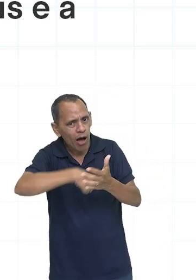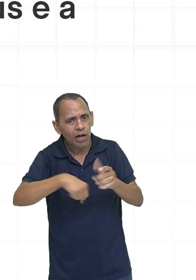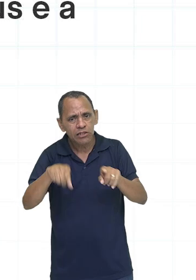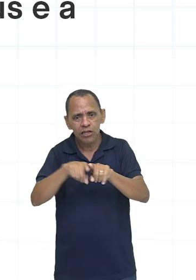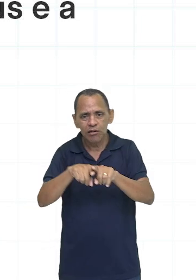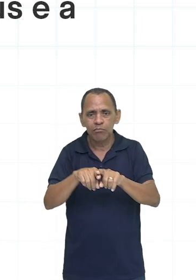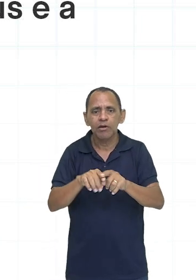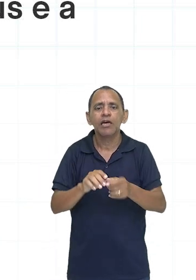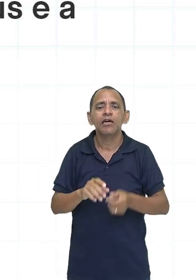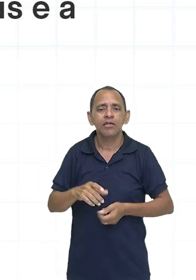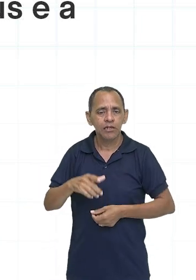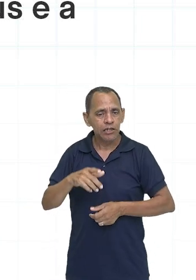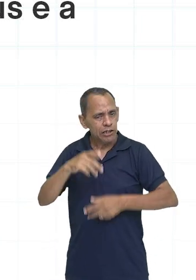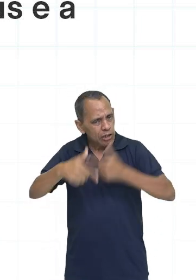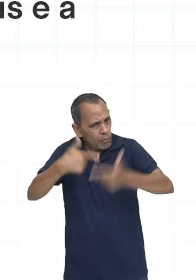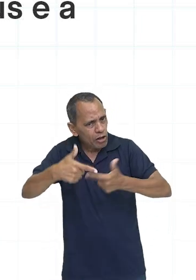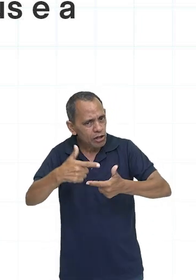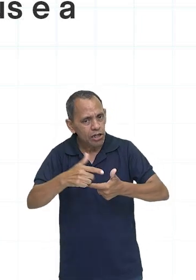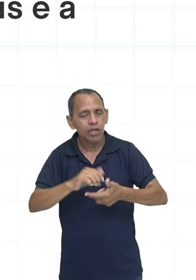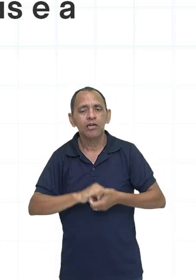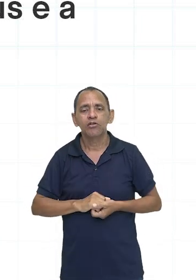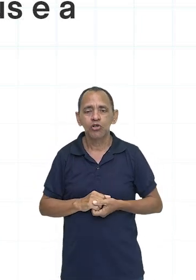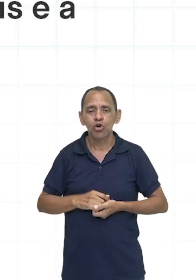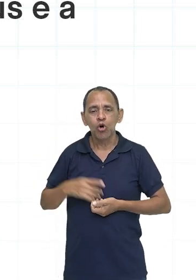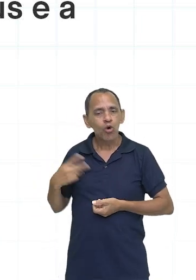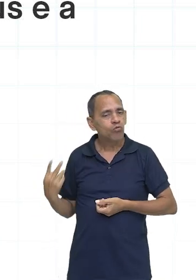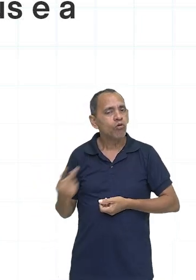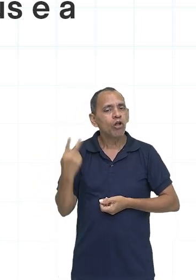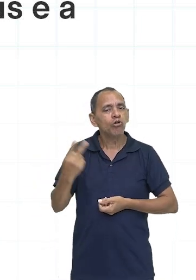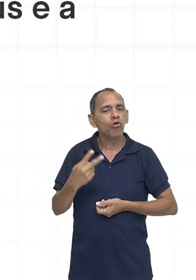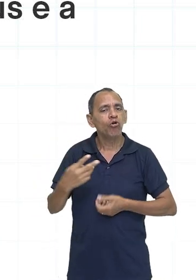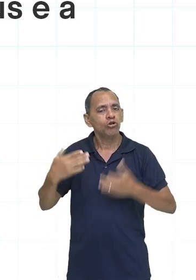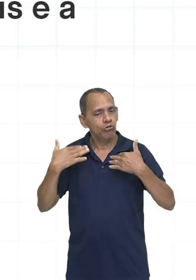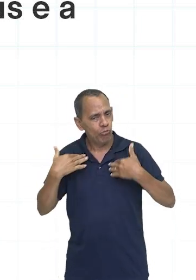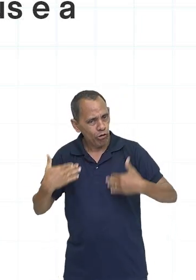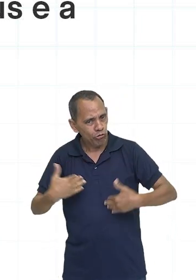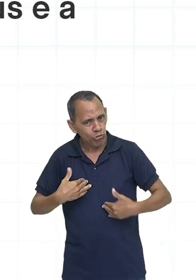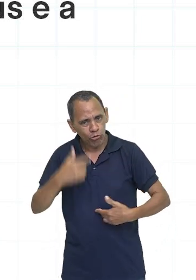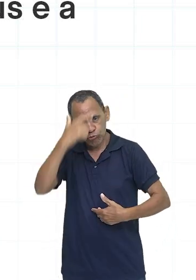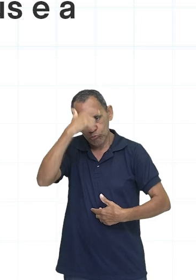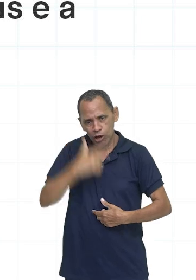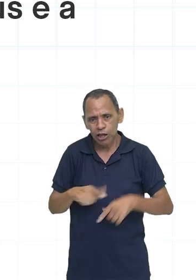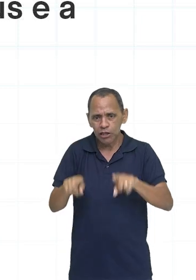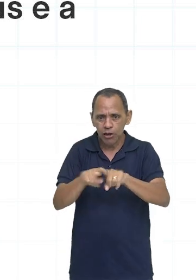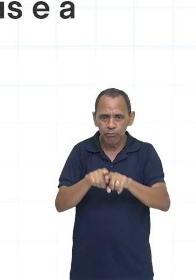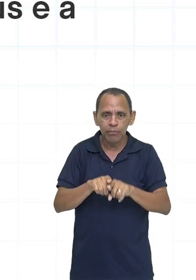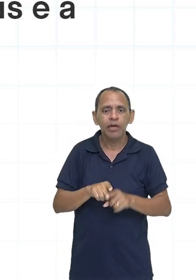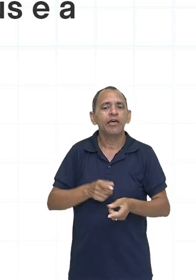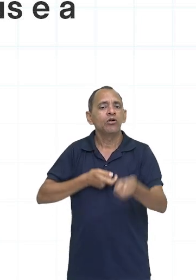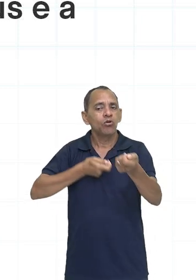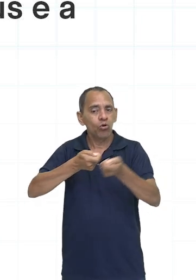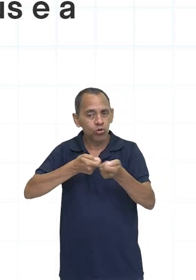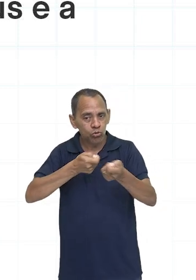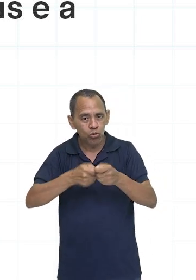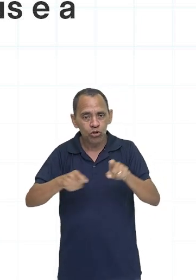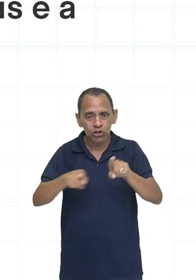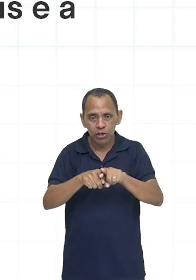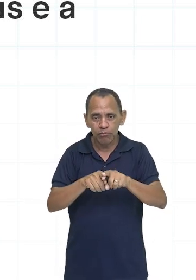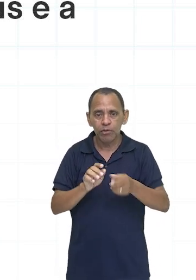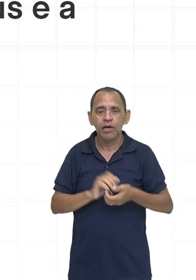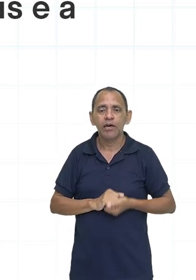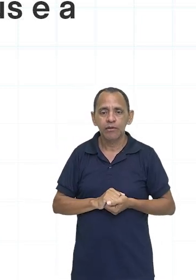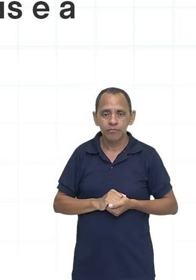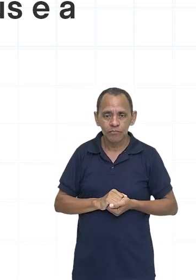valores relacionados à disciplina, ao respeito, à gratidão, tanto a Deus quanto à família. Então, não